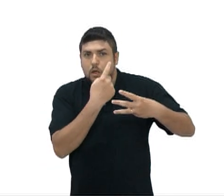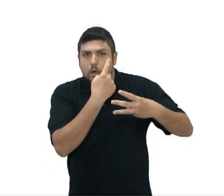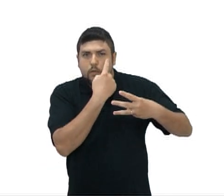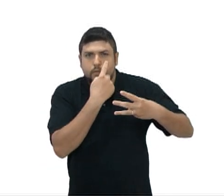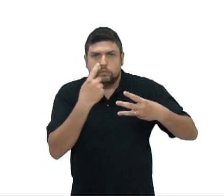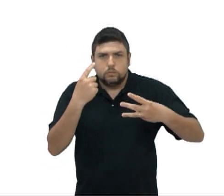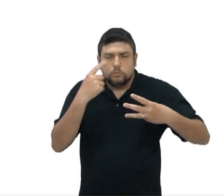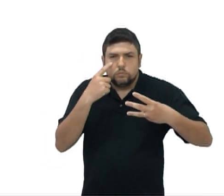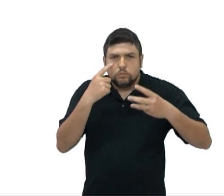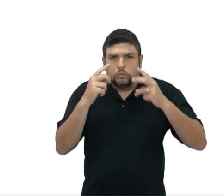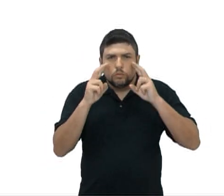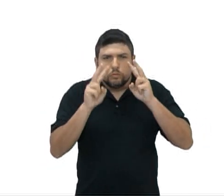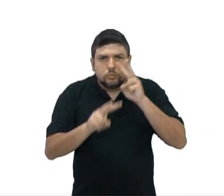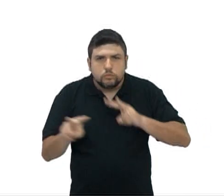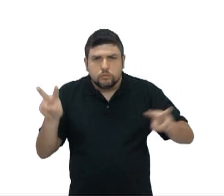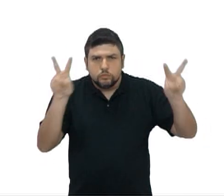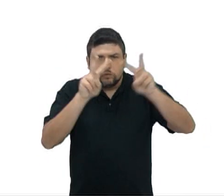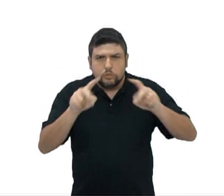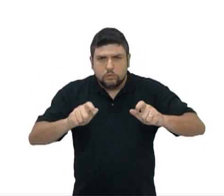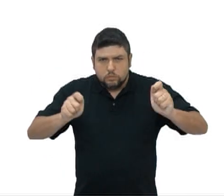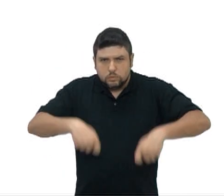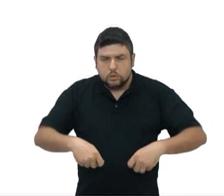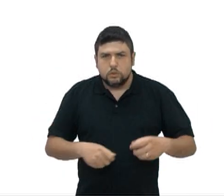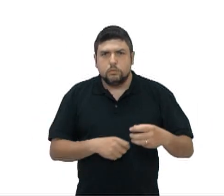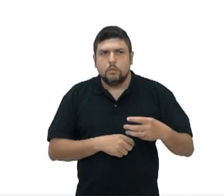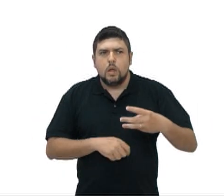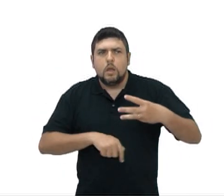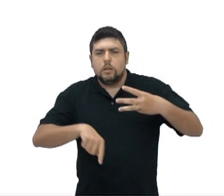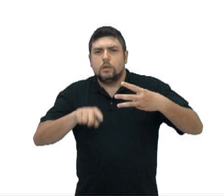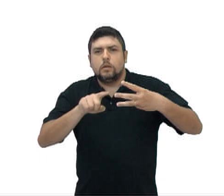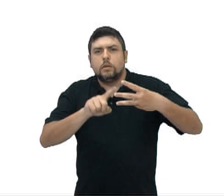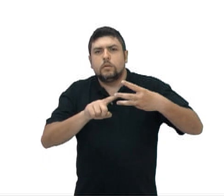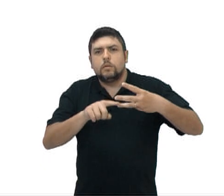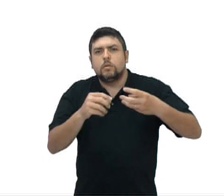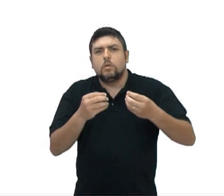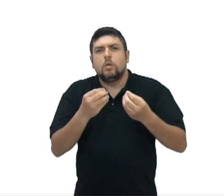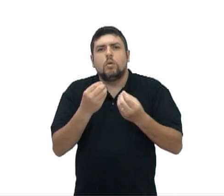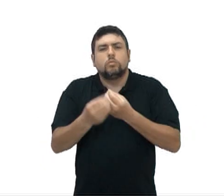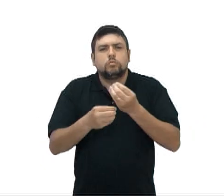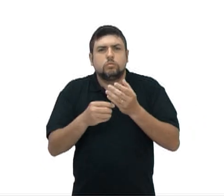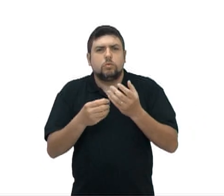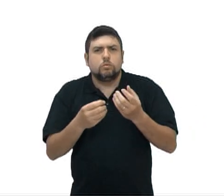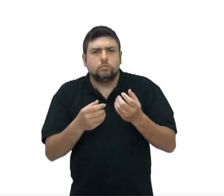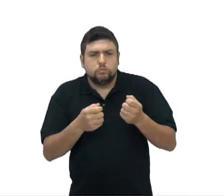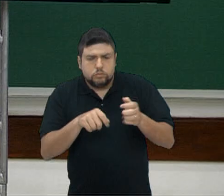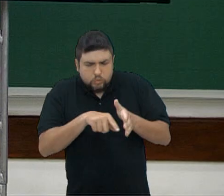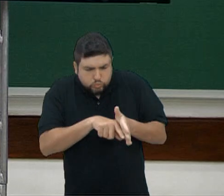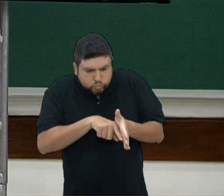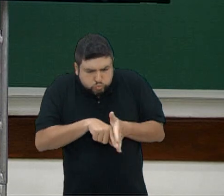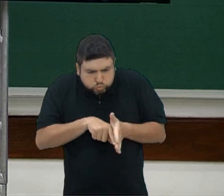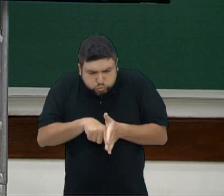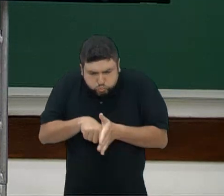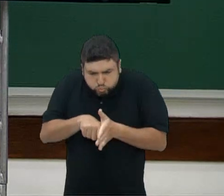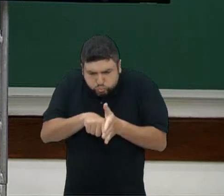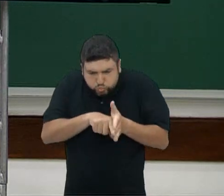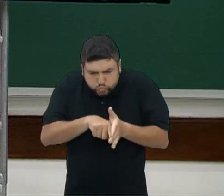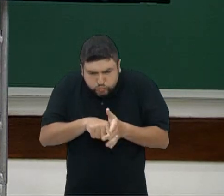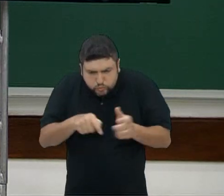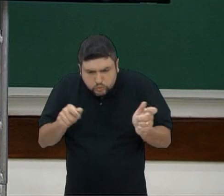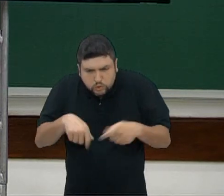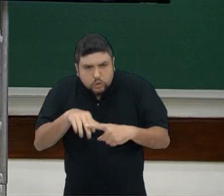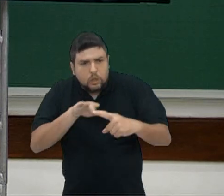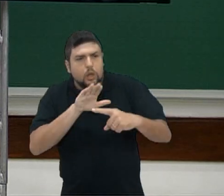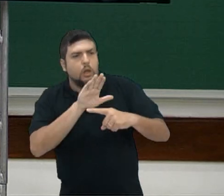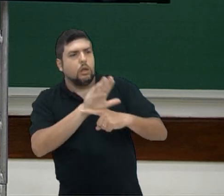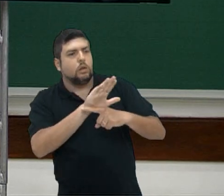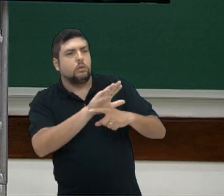pessoas comuns. Pergunte como deve ser aplicada para beneficiar o maior número de pessoas. Isso é o princípio do que